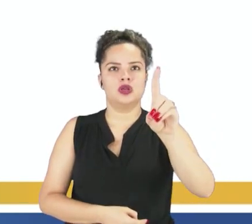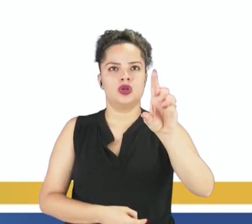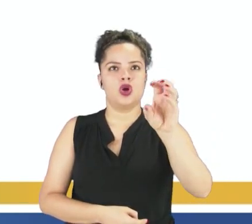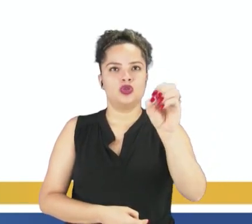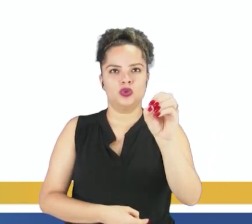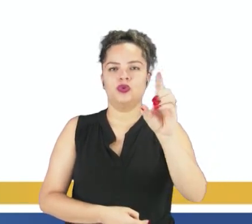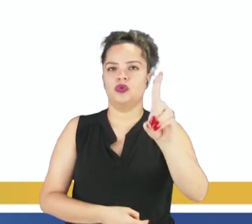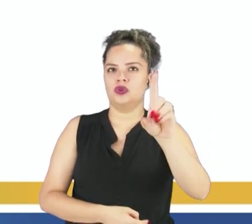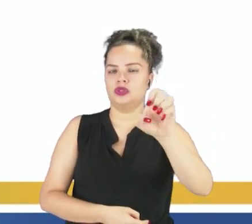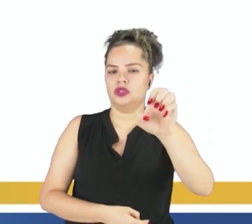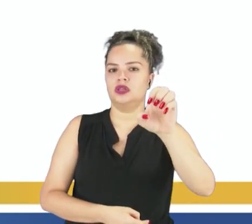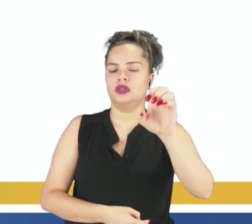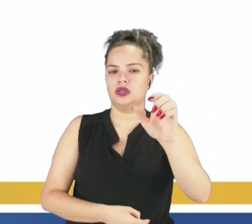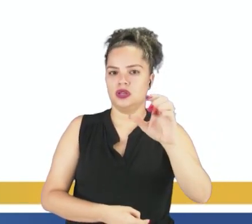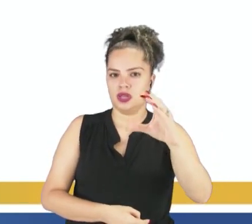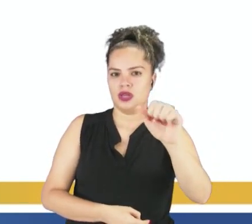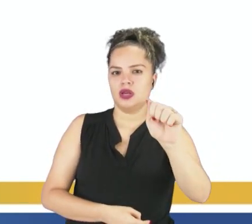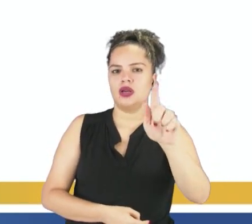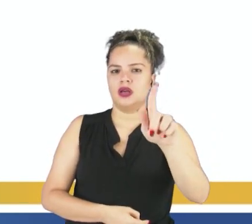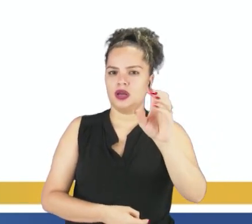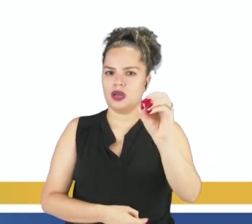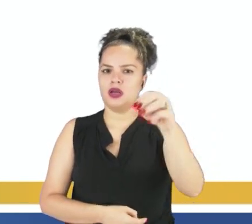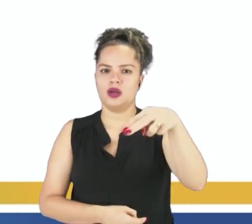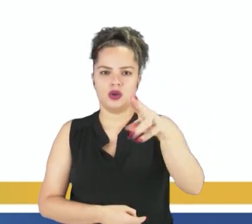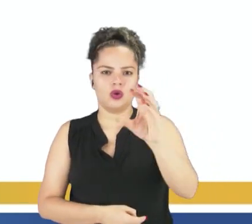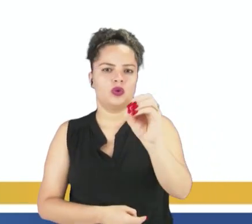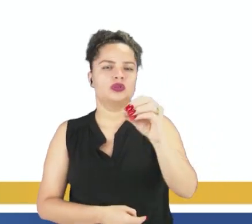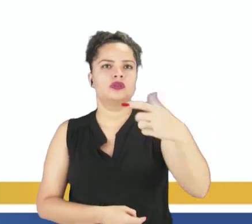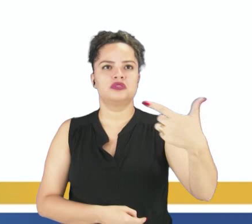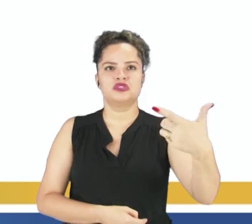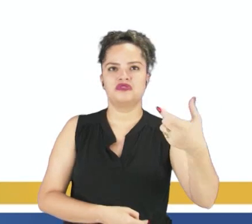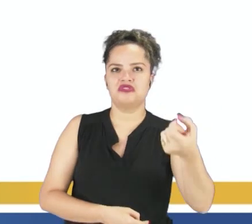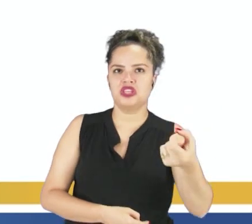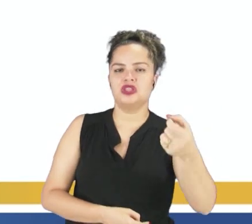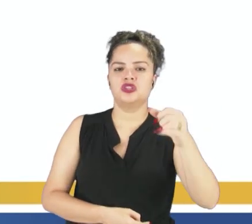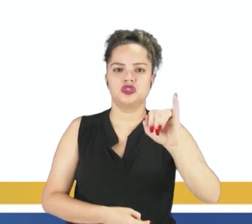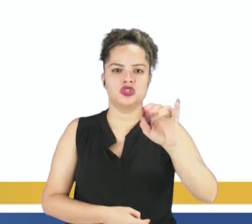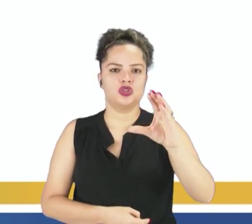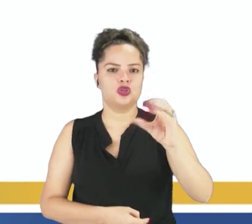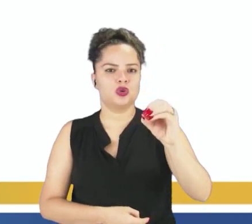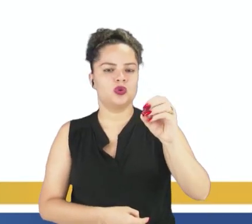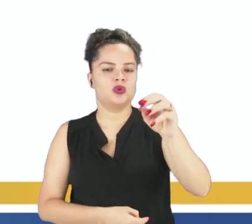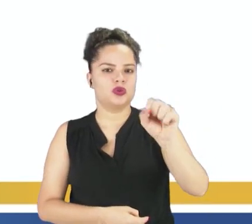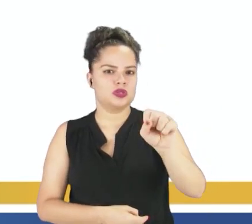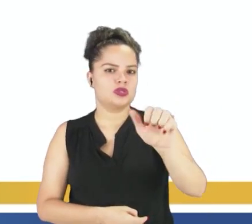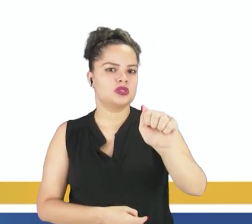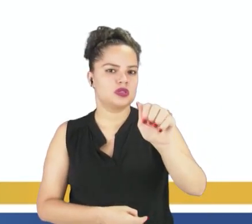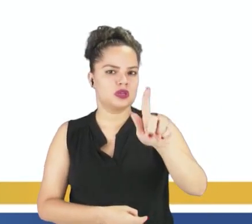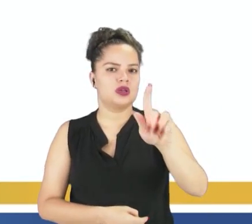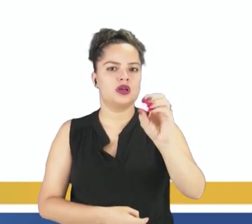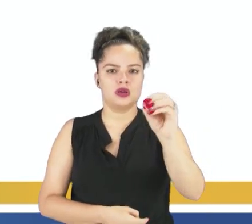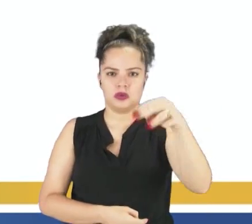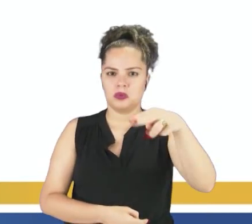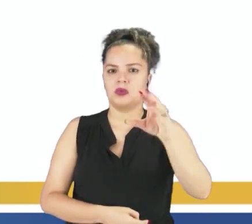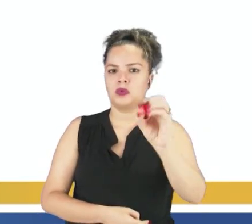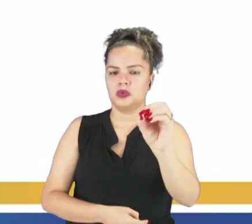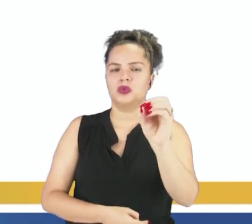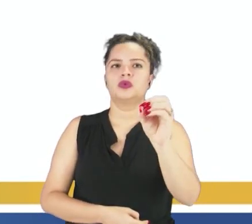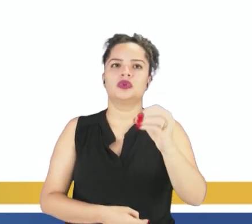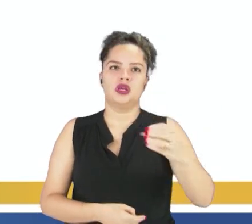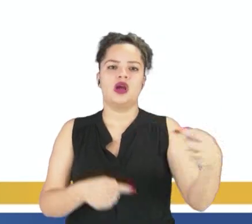de dodecágono, que tem 20 lados, icoságono. 30 lados,